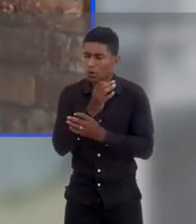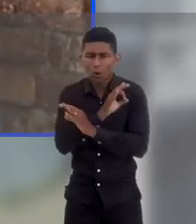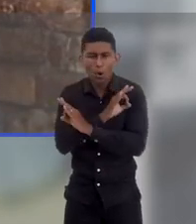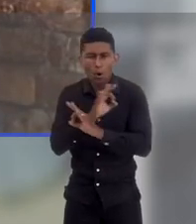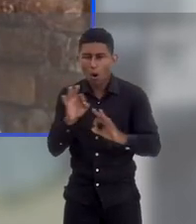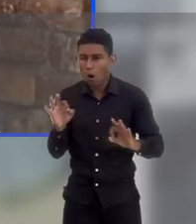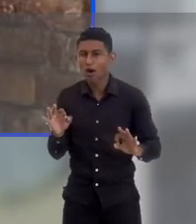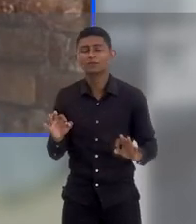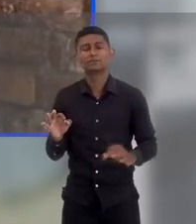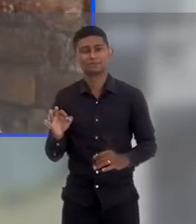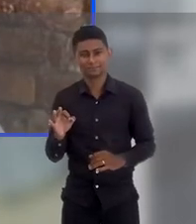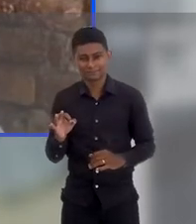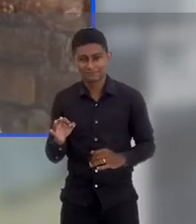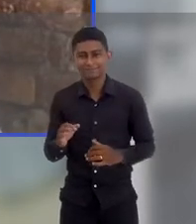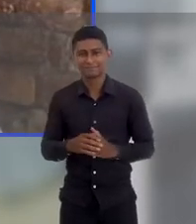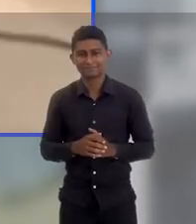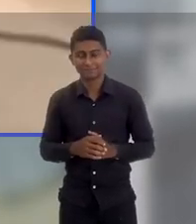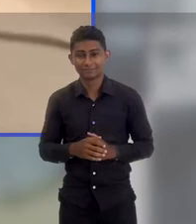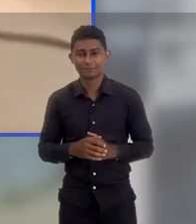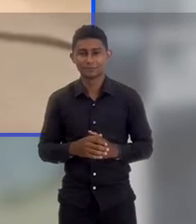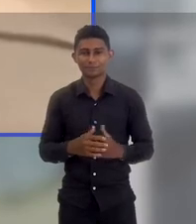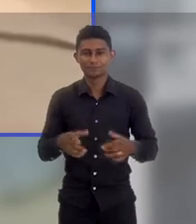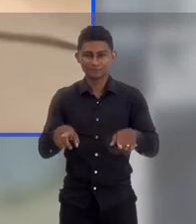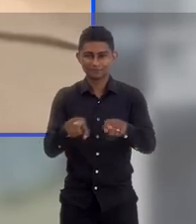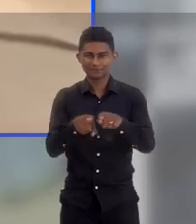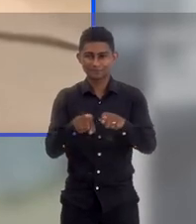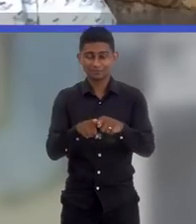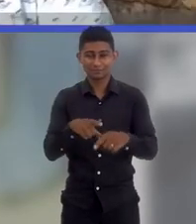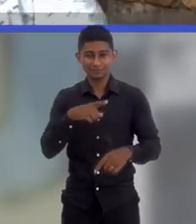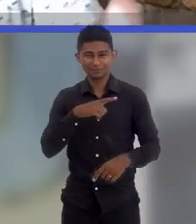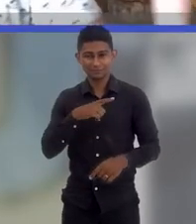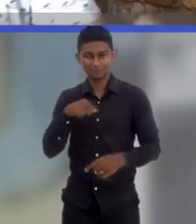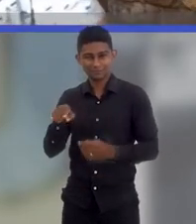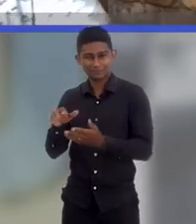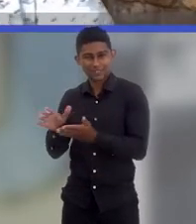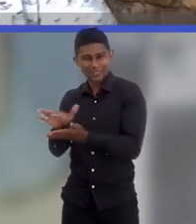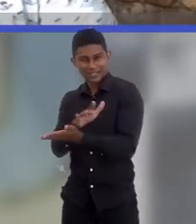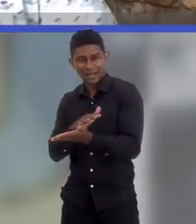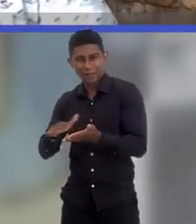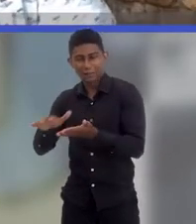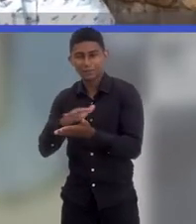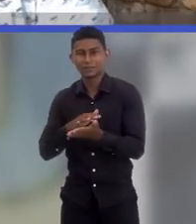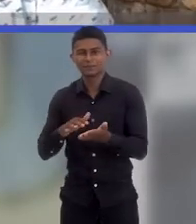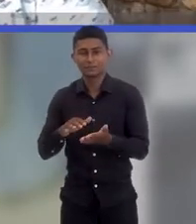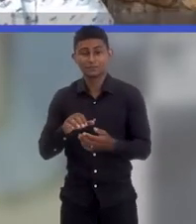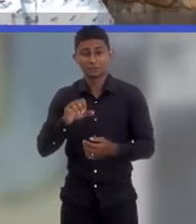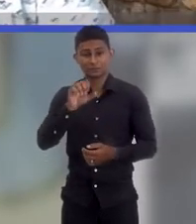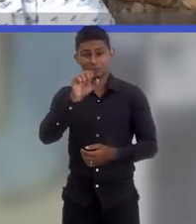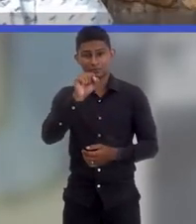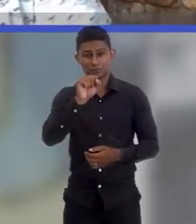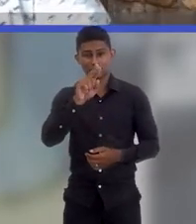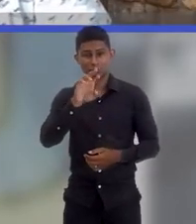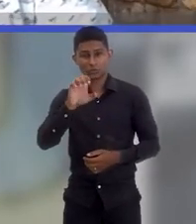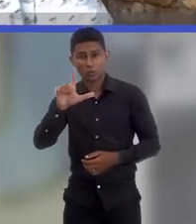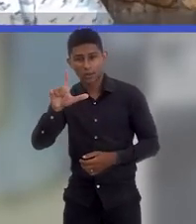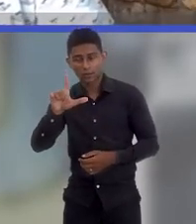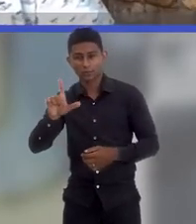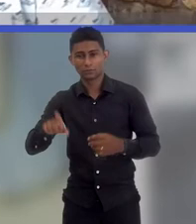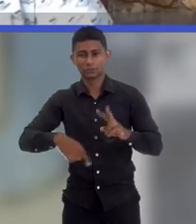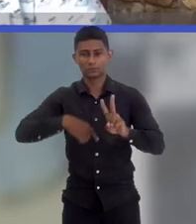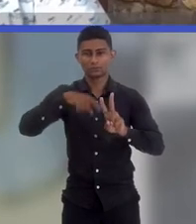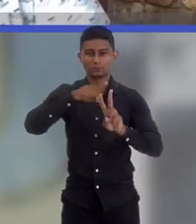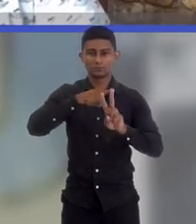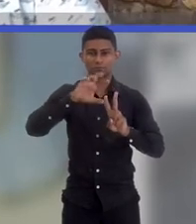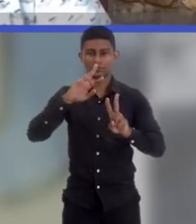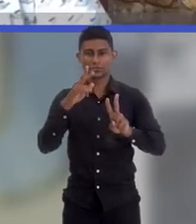maravilhoso, um Cantor samba enredo Suede, muito né, que bom. é ex-Imagina Samba, defendendo o samba ao lado do Sim, o Chicão. Suel e